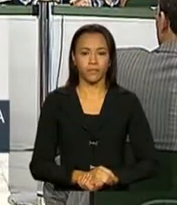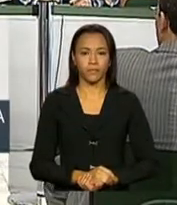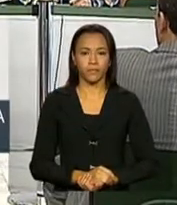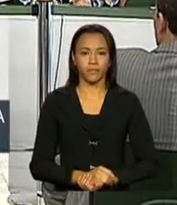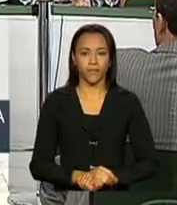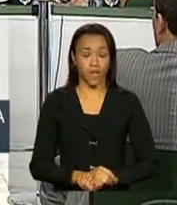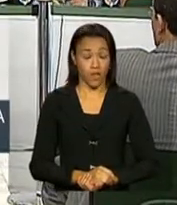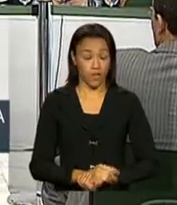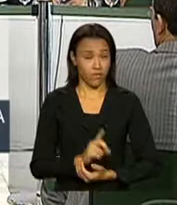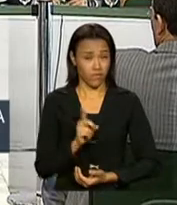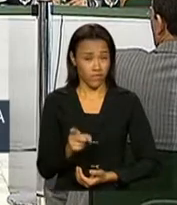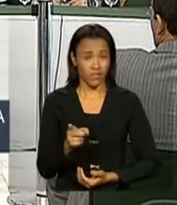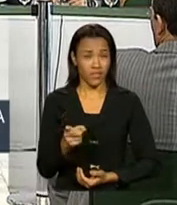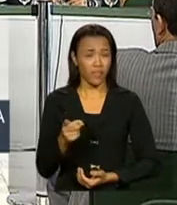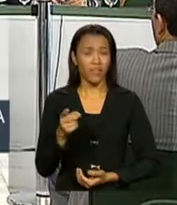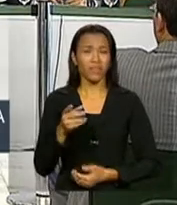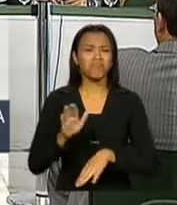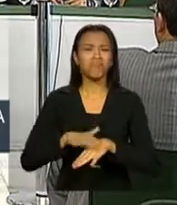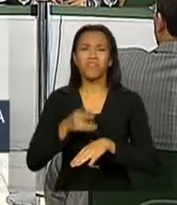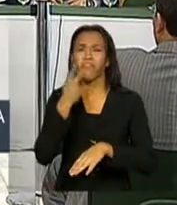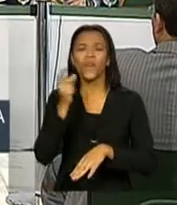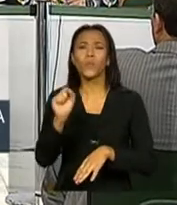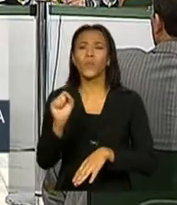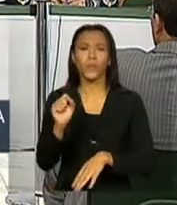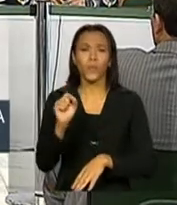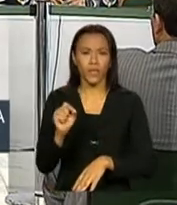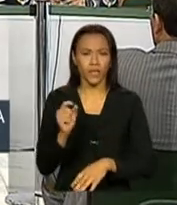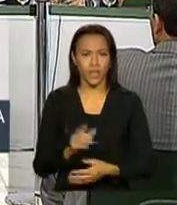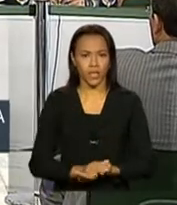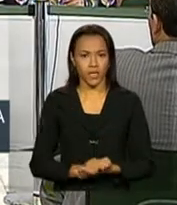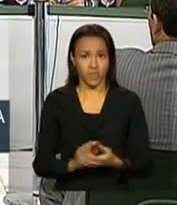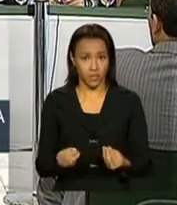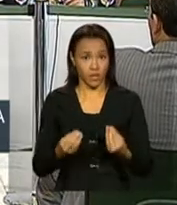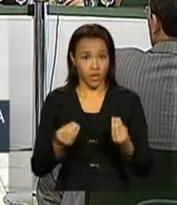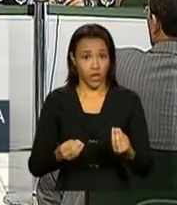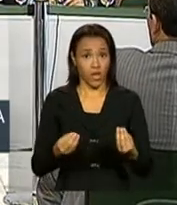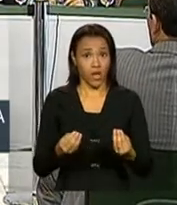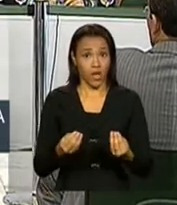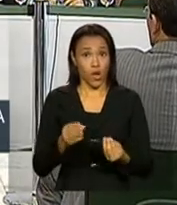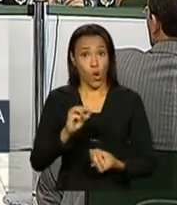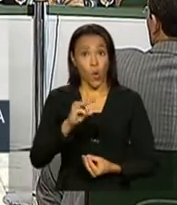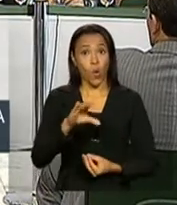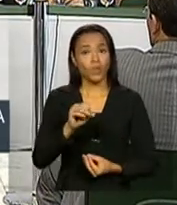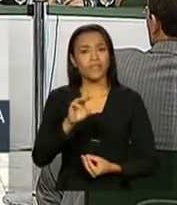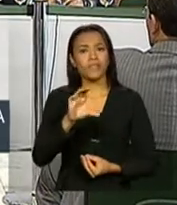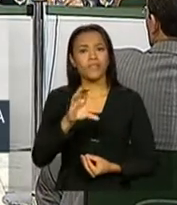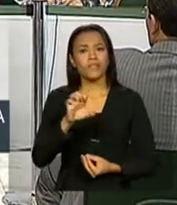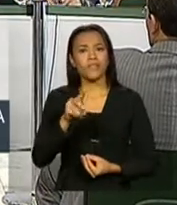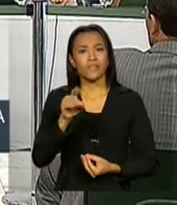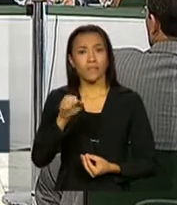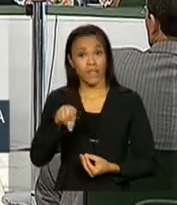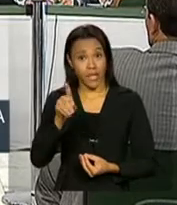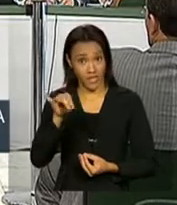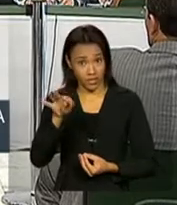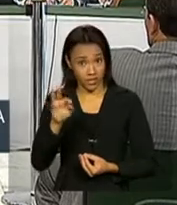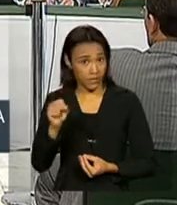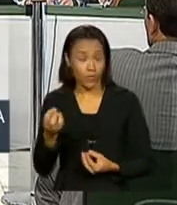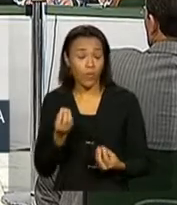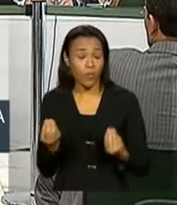Você está falando é com relação à comercialização de excedentes por consumidor livre?